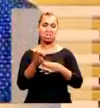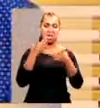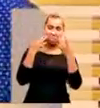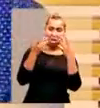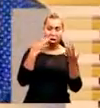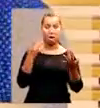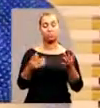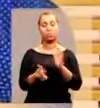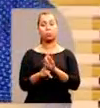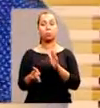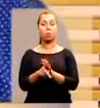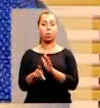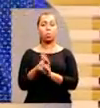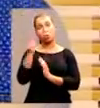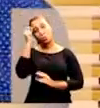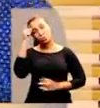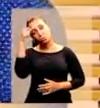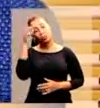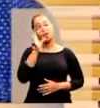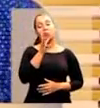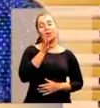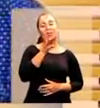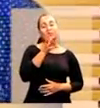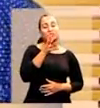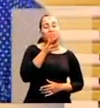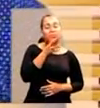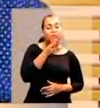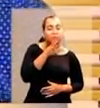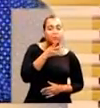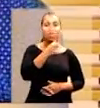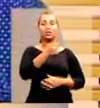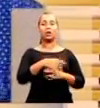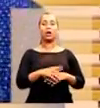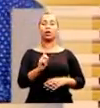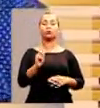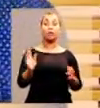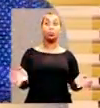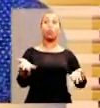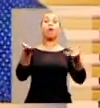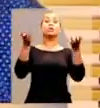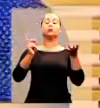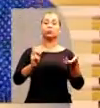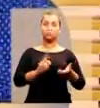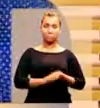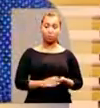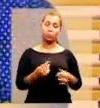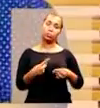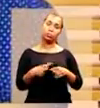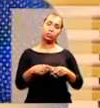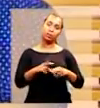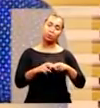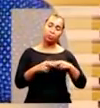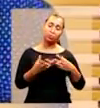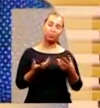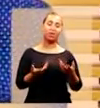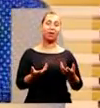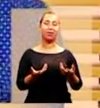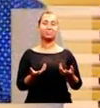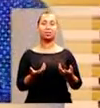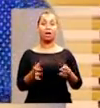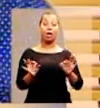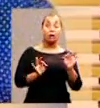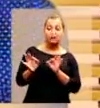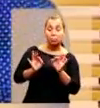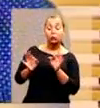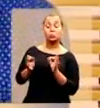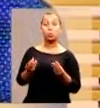cultural, Sim. né? Tá devagar, ele não tem uma ascensão muito grande, até por questões as